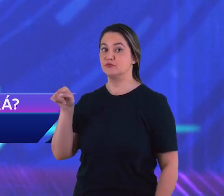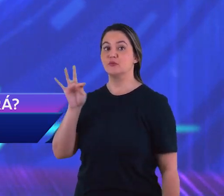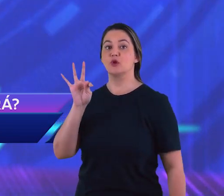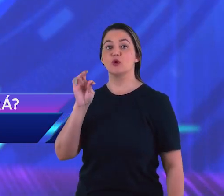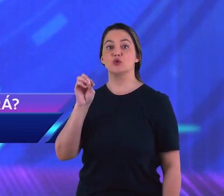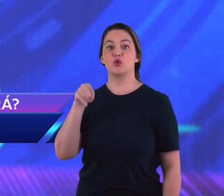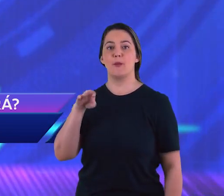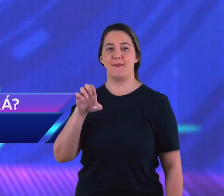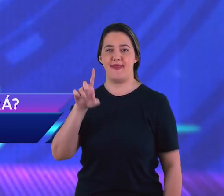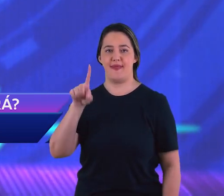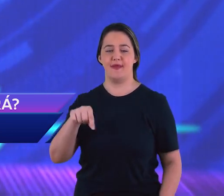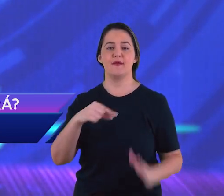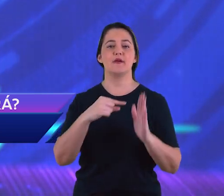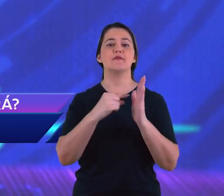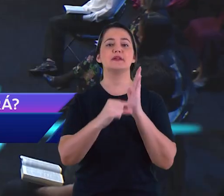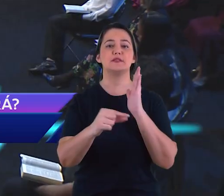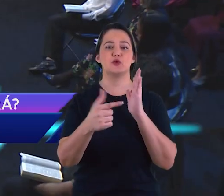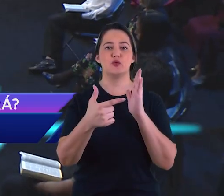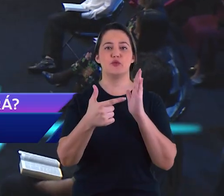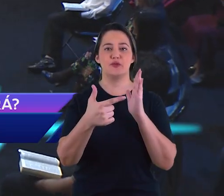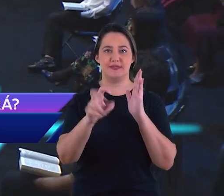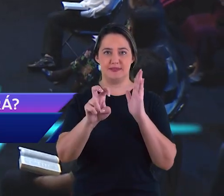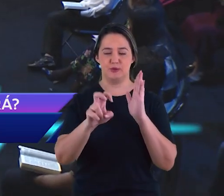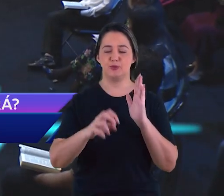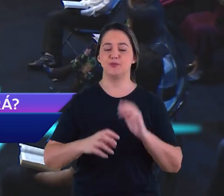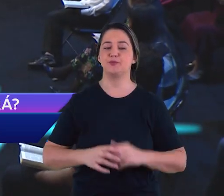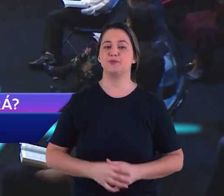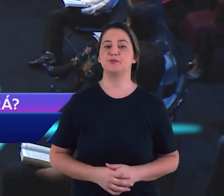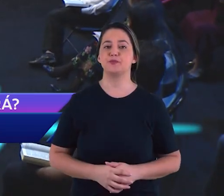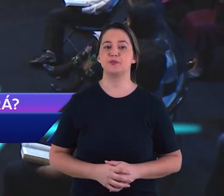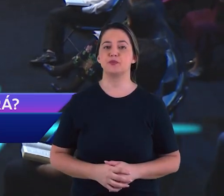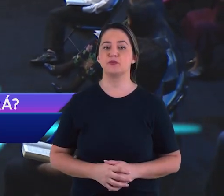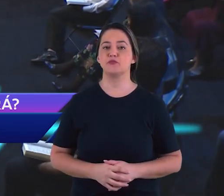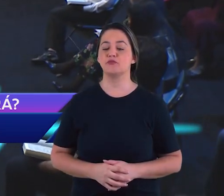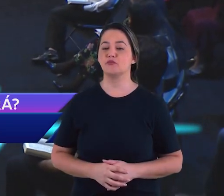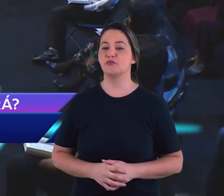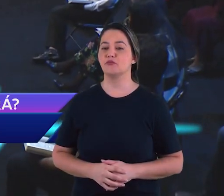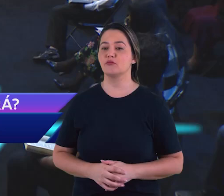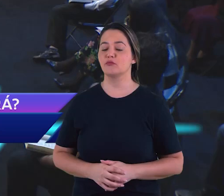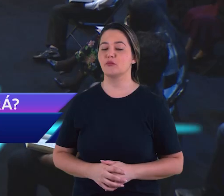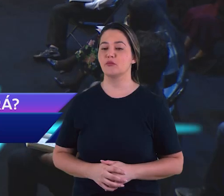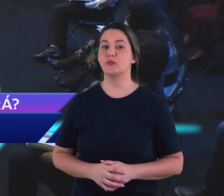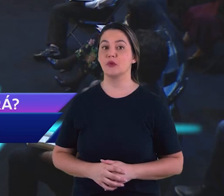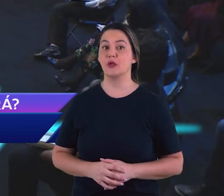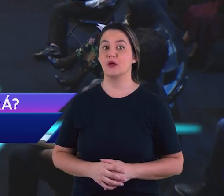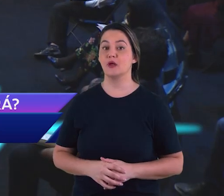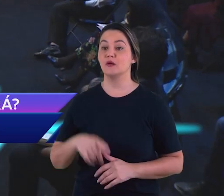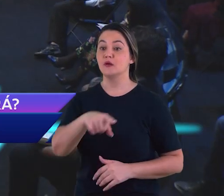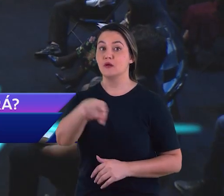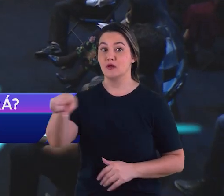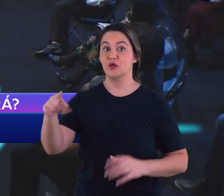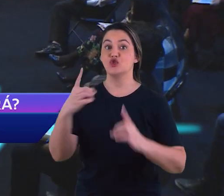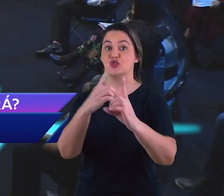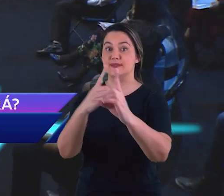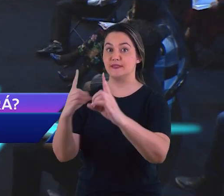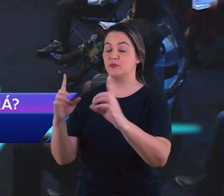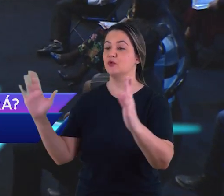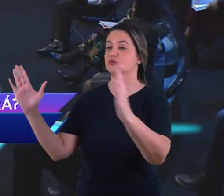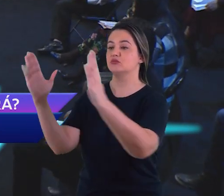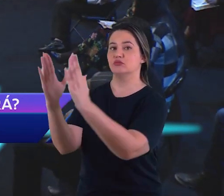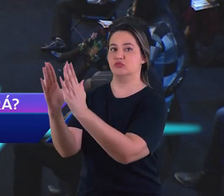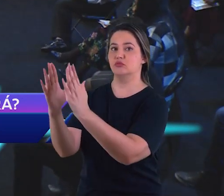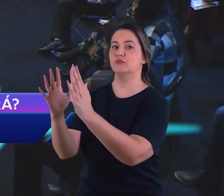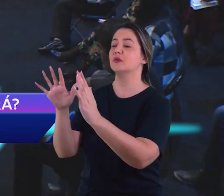que interessante a partir do versículo 25 do capítulo 20. Disseram-lhe então os outros discípulos. Estavam